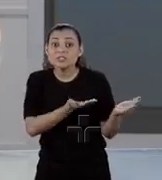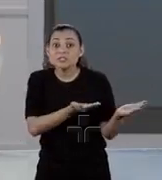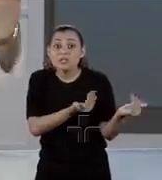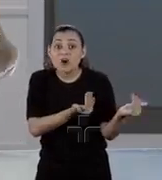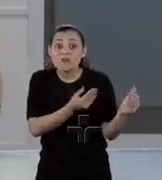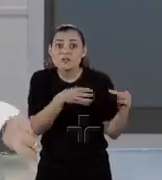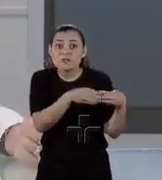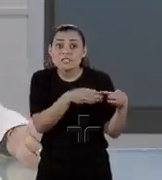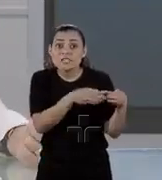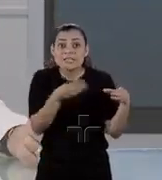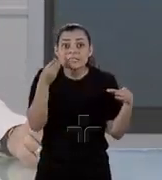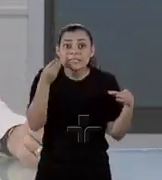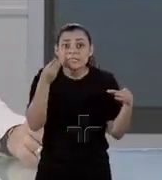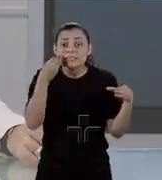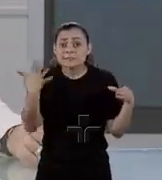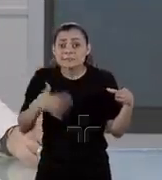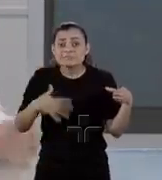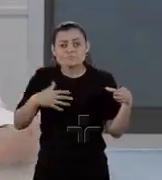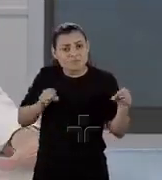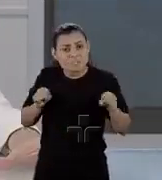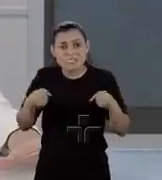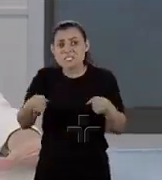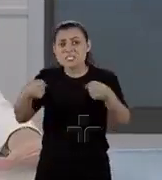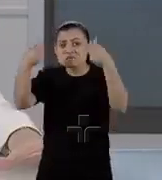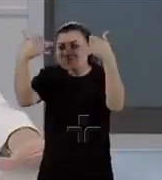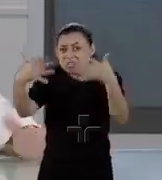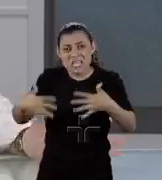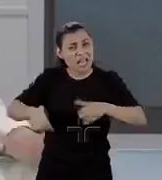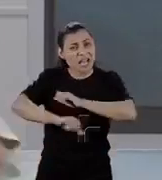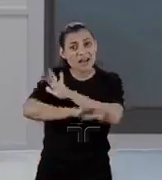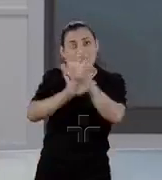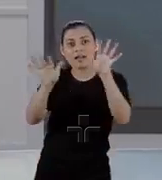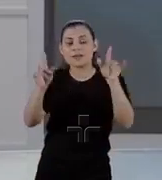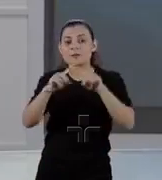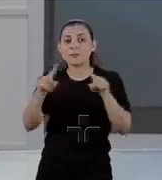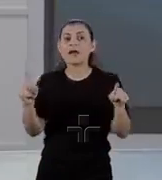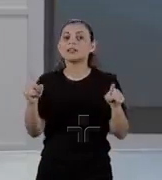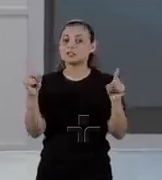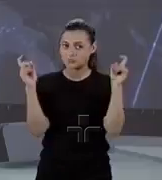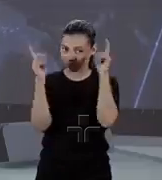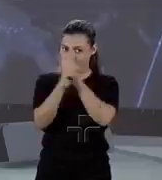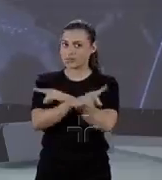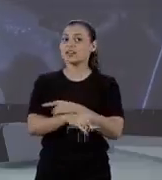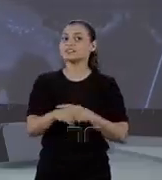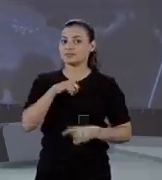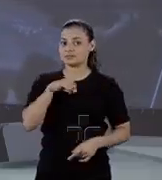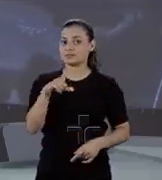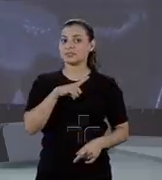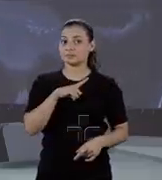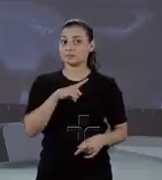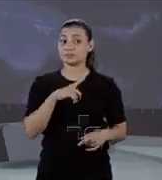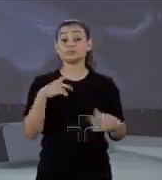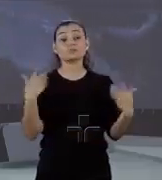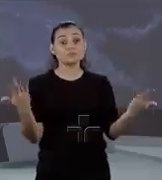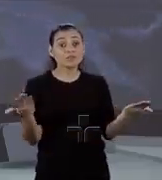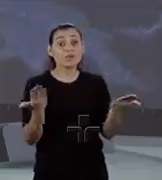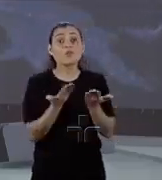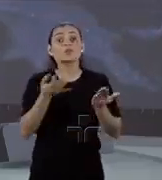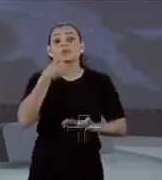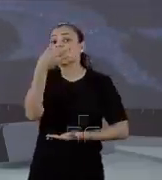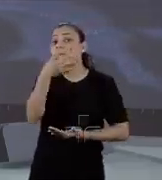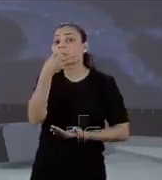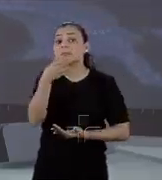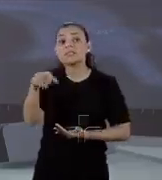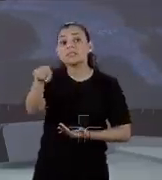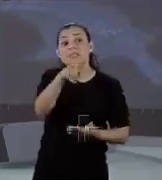de tentar expressar uma ideia. Isso você vê claramente, isso já acontece. Por falar em leitura, hoje é sexta-feira, dia de vocês darem as